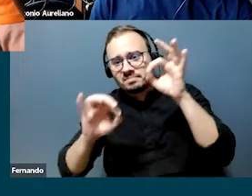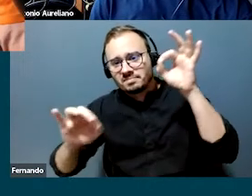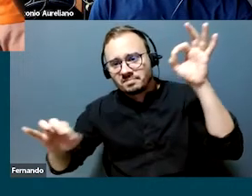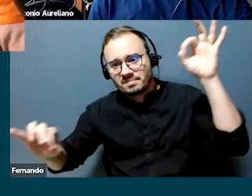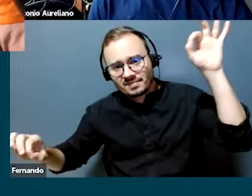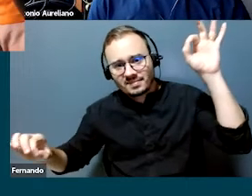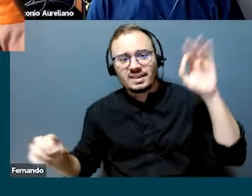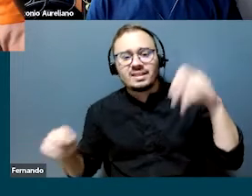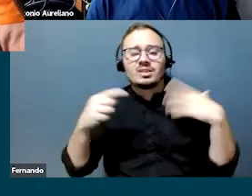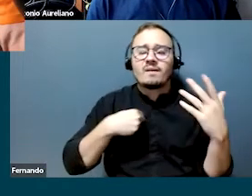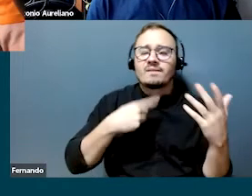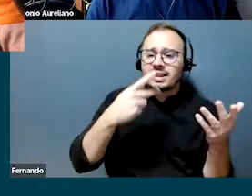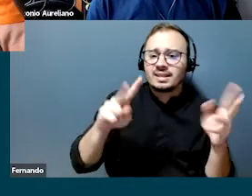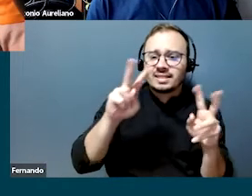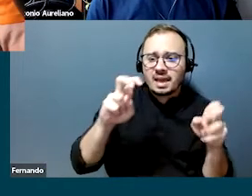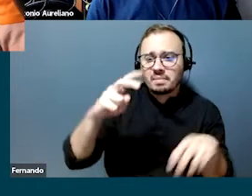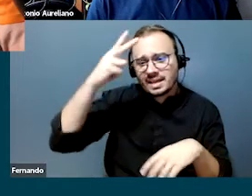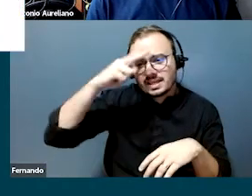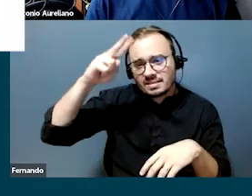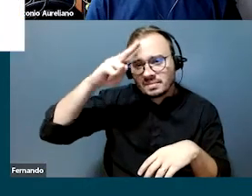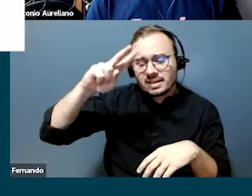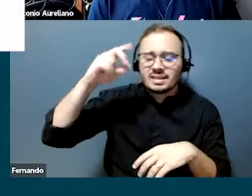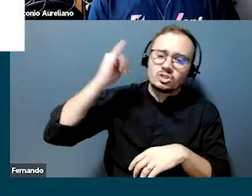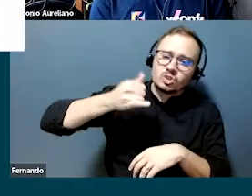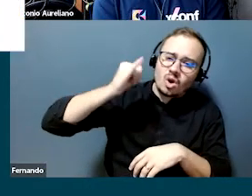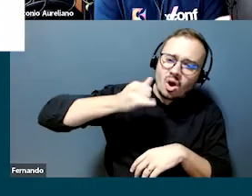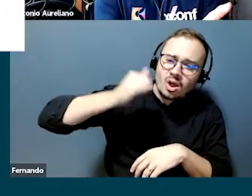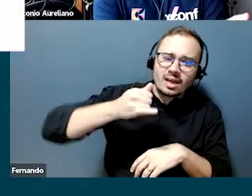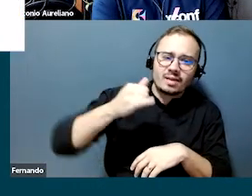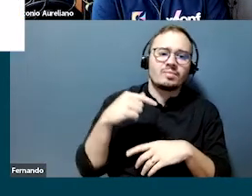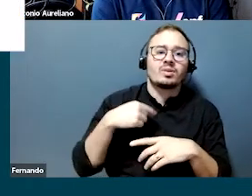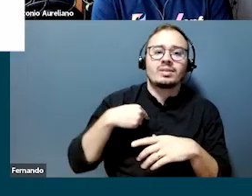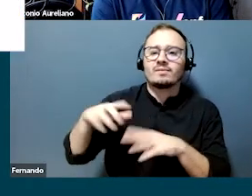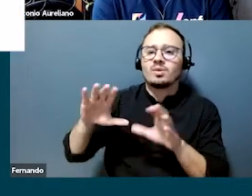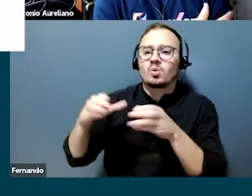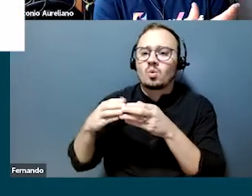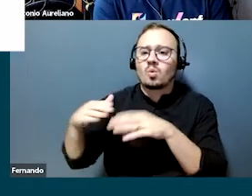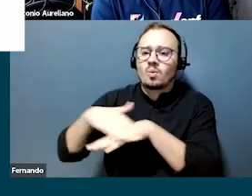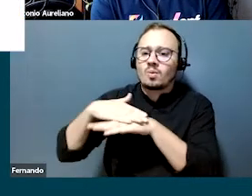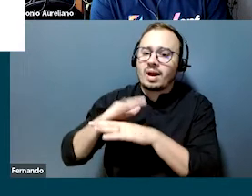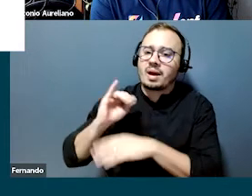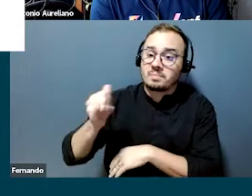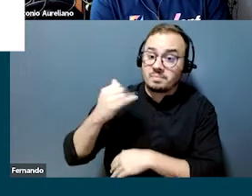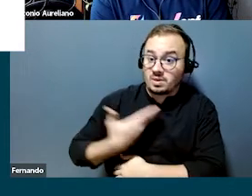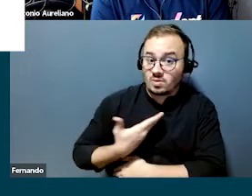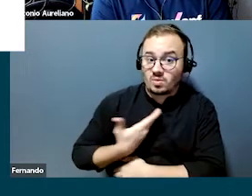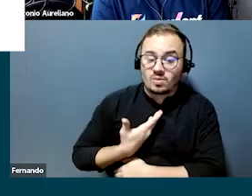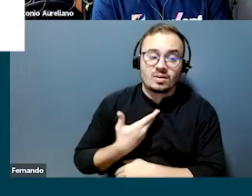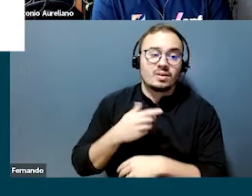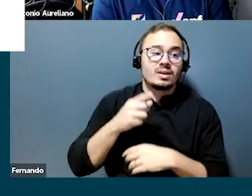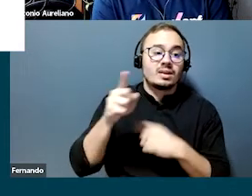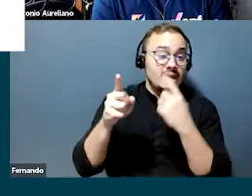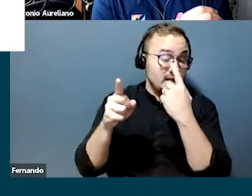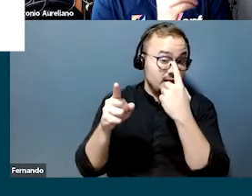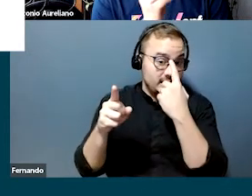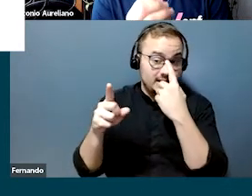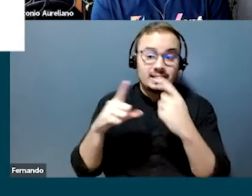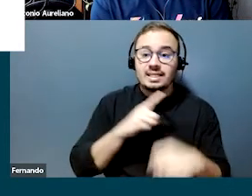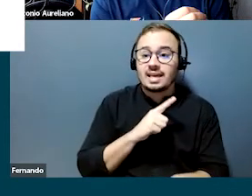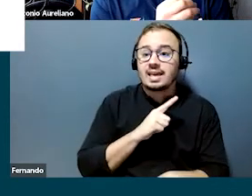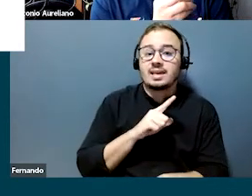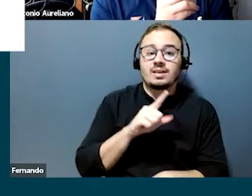aí, falando em conversa, em presopopeias, um dia desse eu estava aqui com os amigos e aí falei sobre a XConf. E a